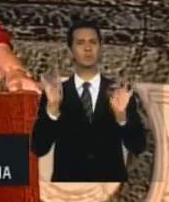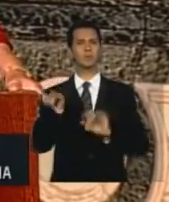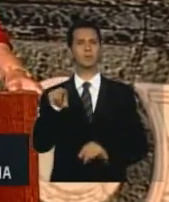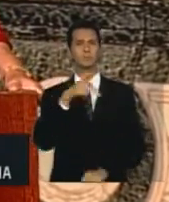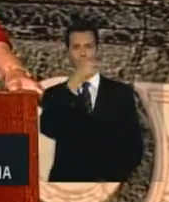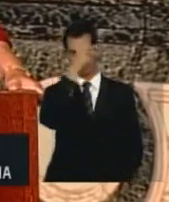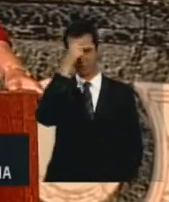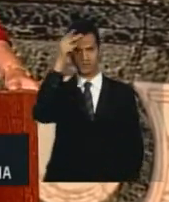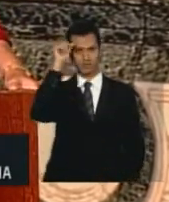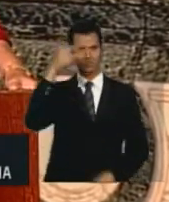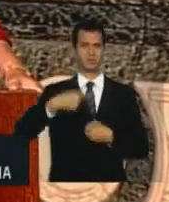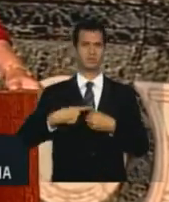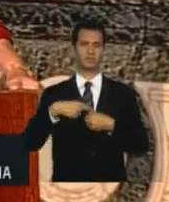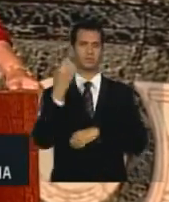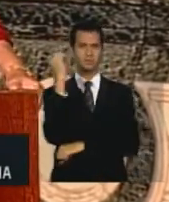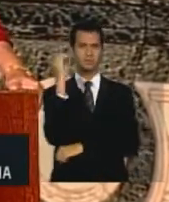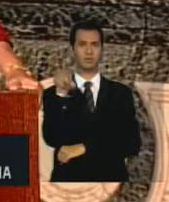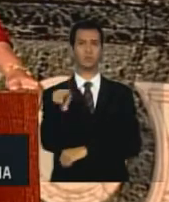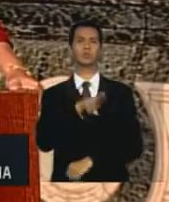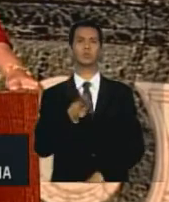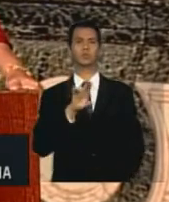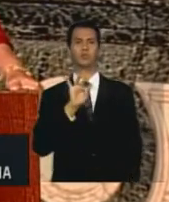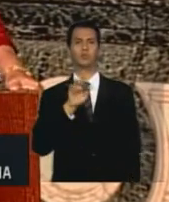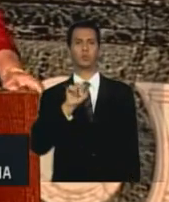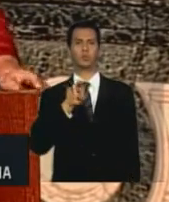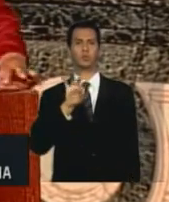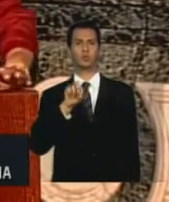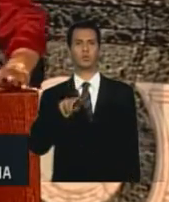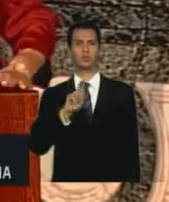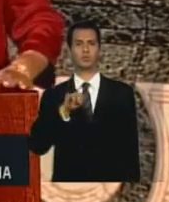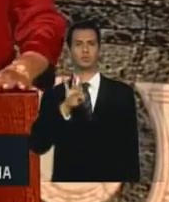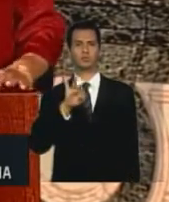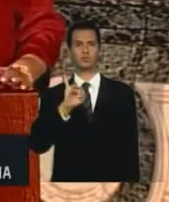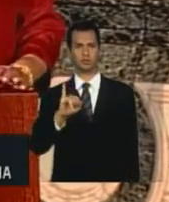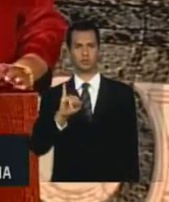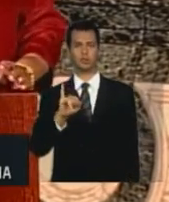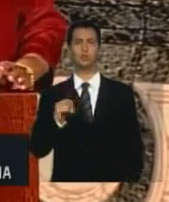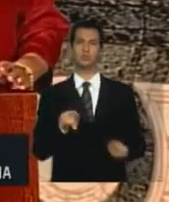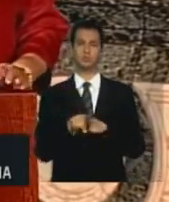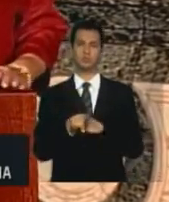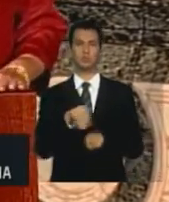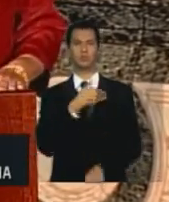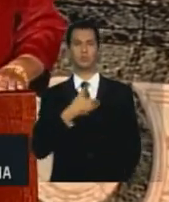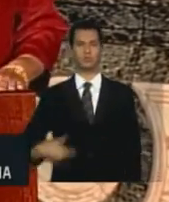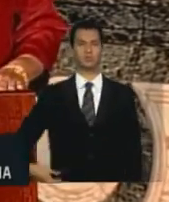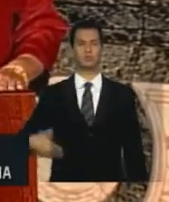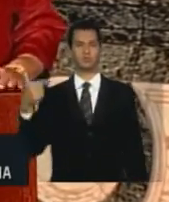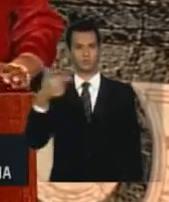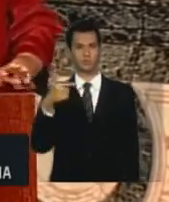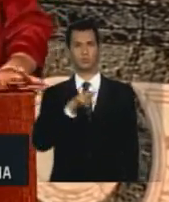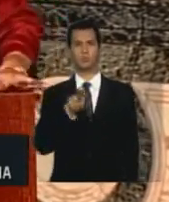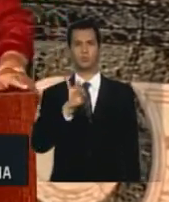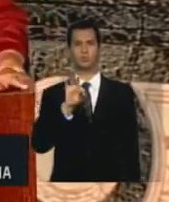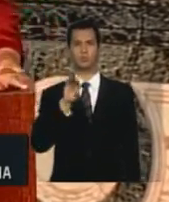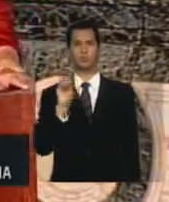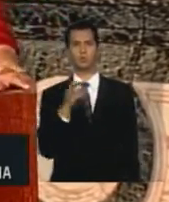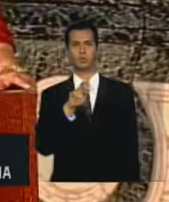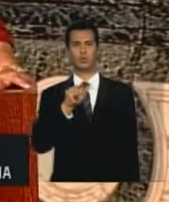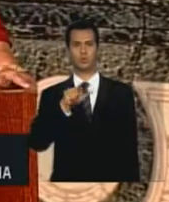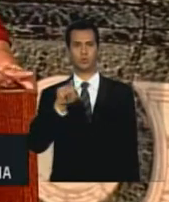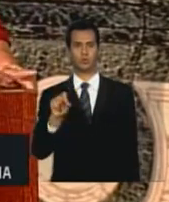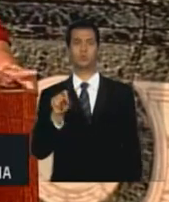Alegre, nosso querido Fortunati, ao vice-governador Beto Gril,